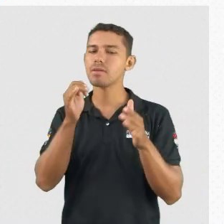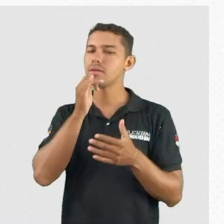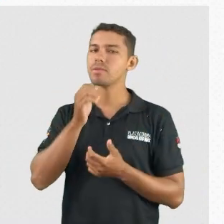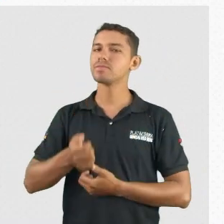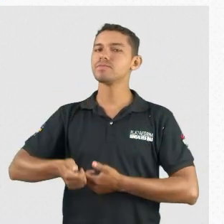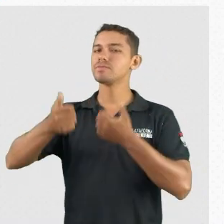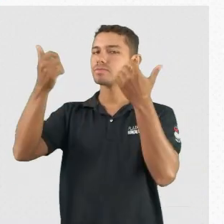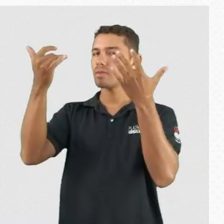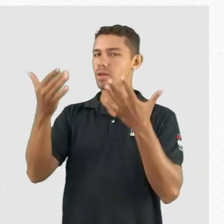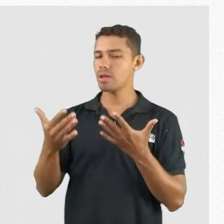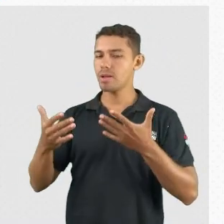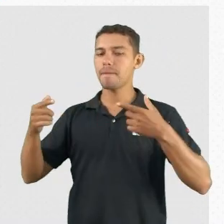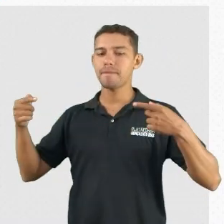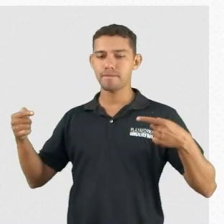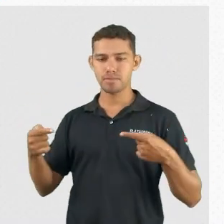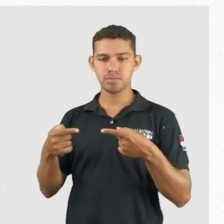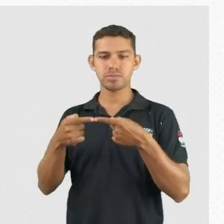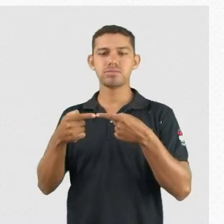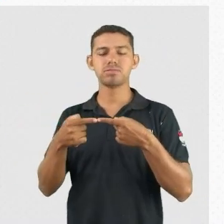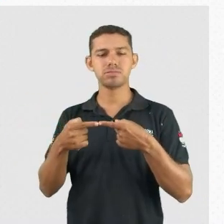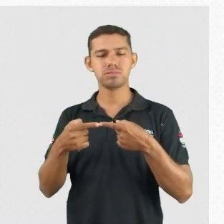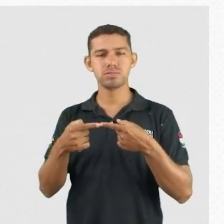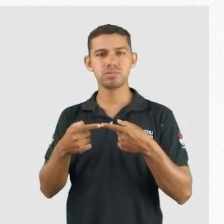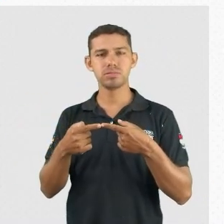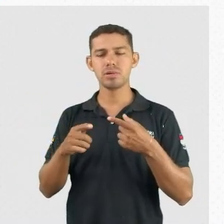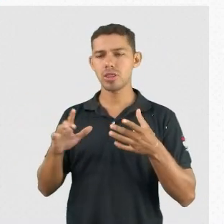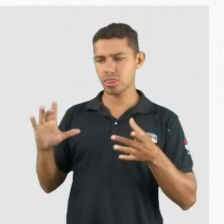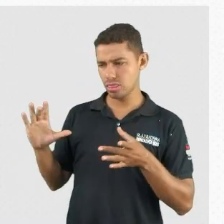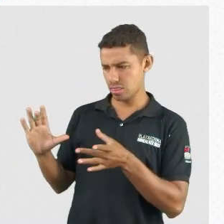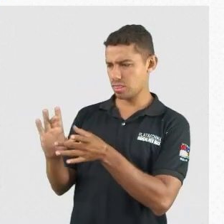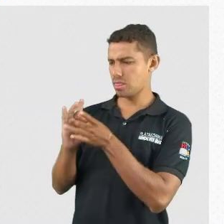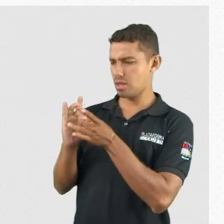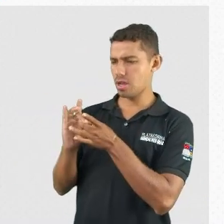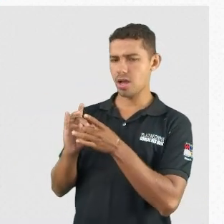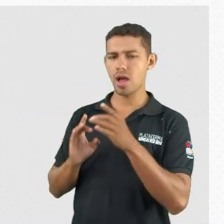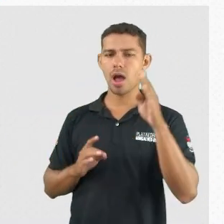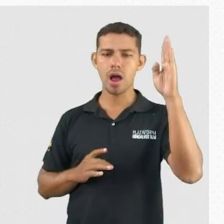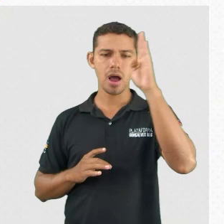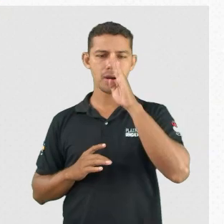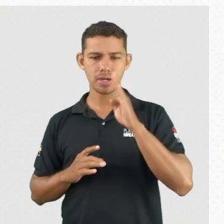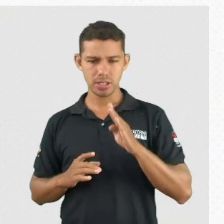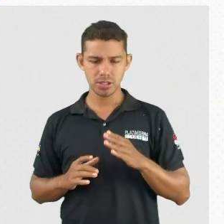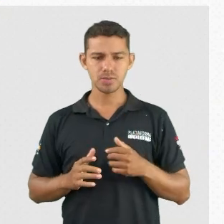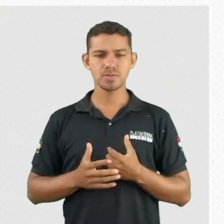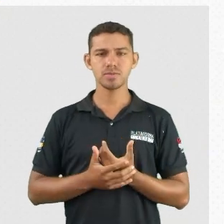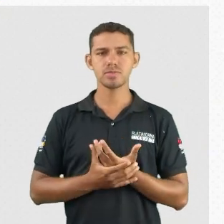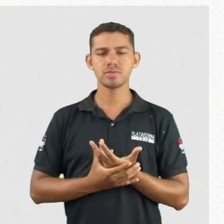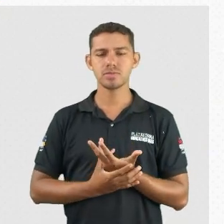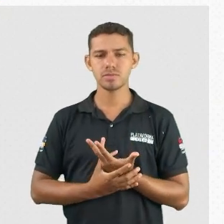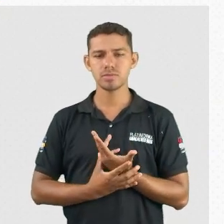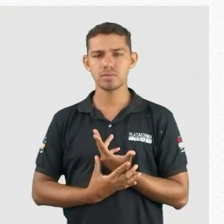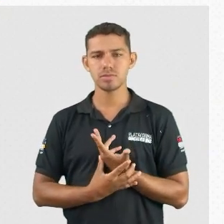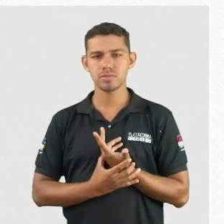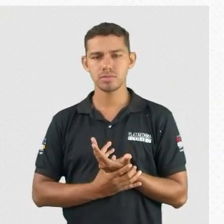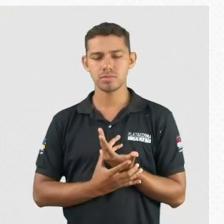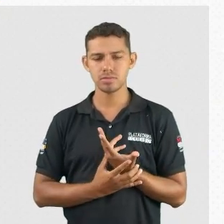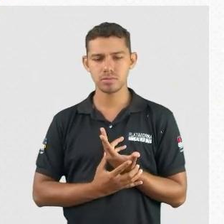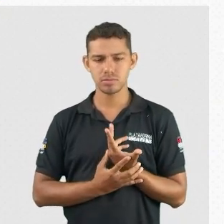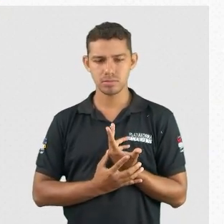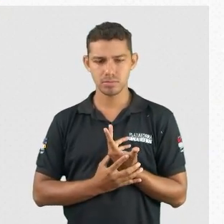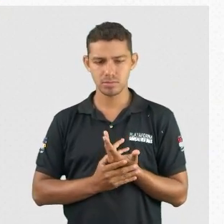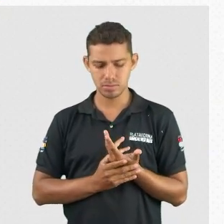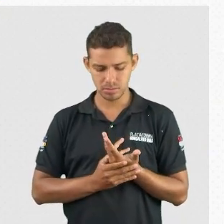fazem parte da organização, né? Que pactuam com a organização, como o Brasil, essa noção de que